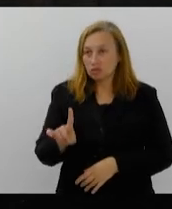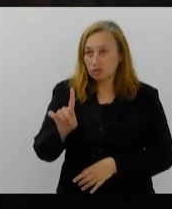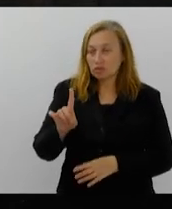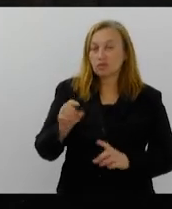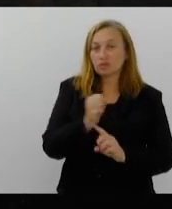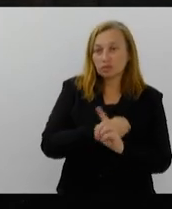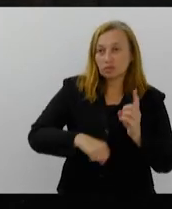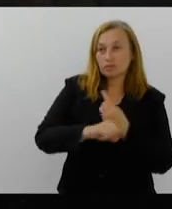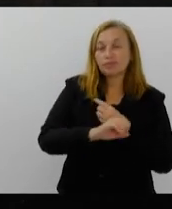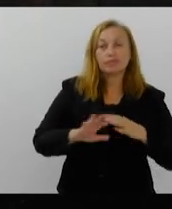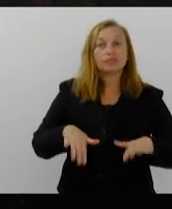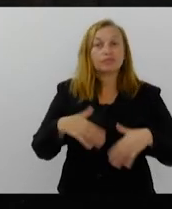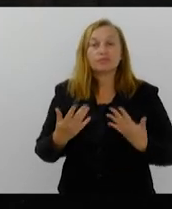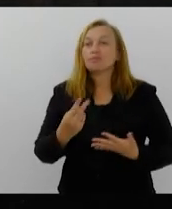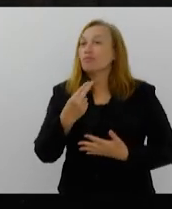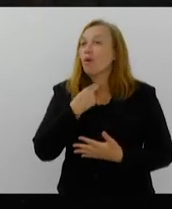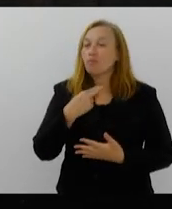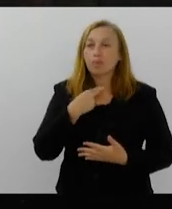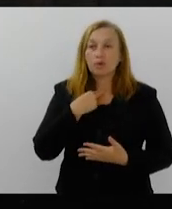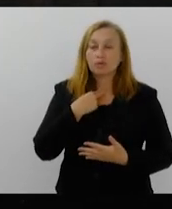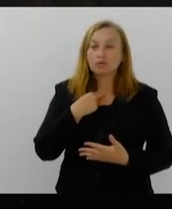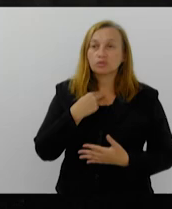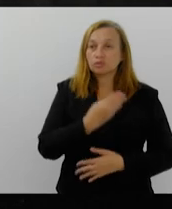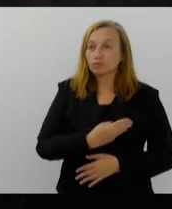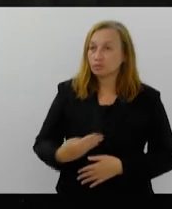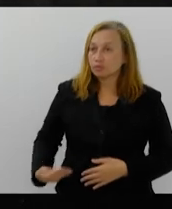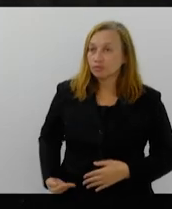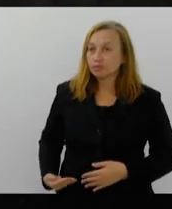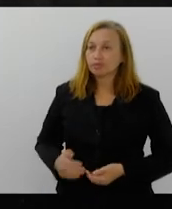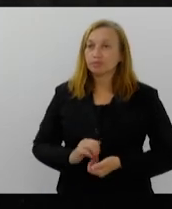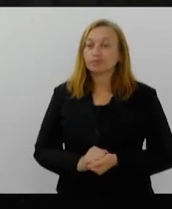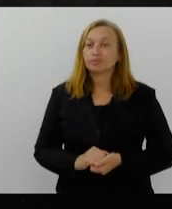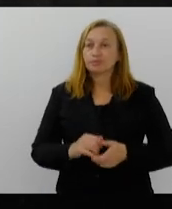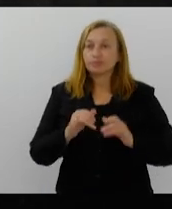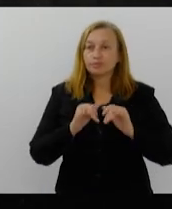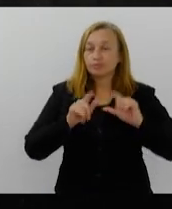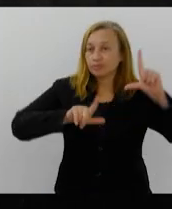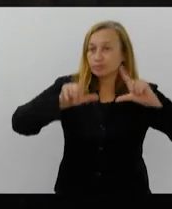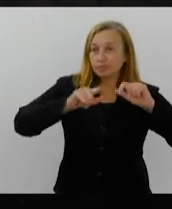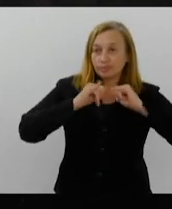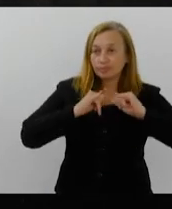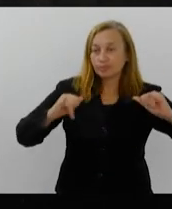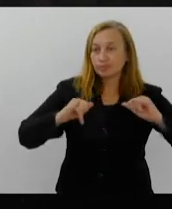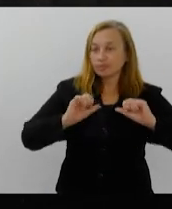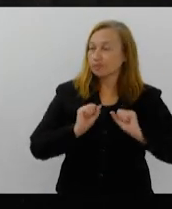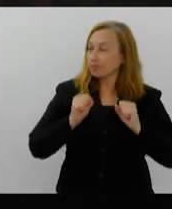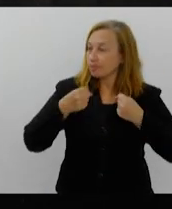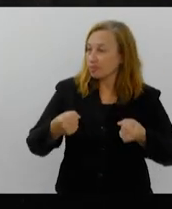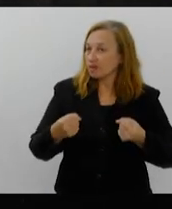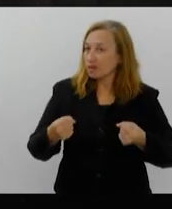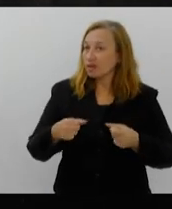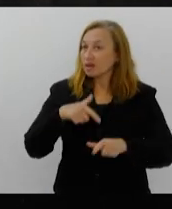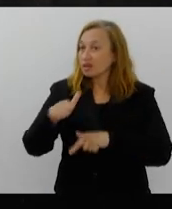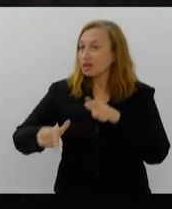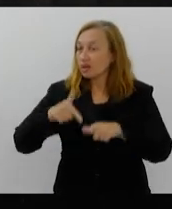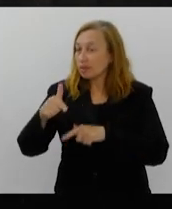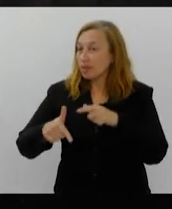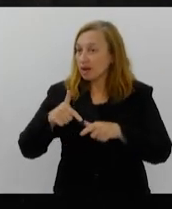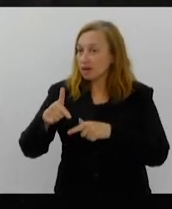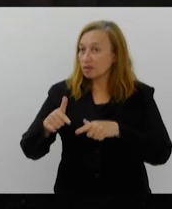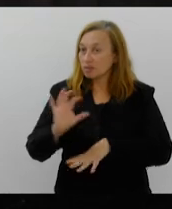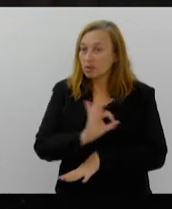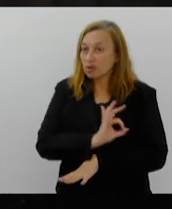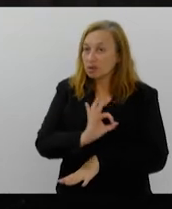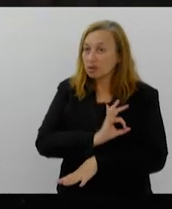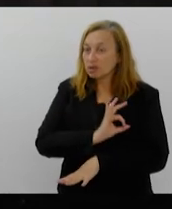sociais. Então, não pode, não deve o governador ir em rede pública para defender operações que são